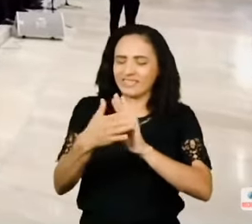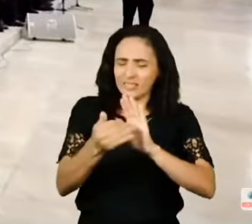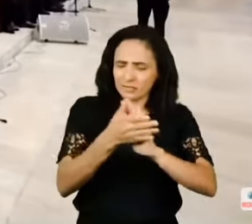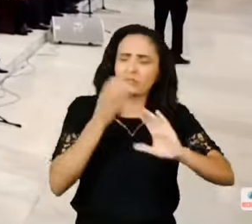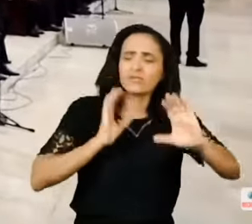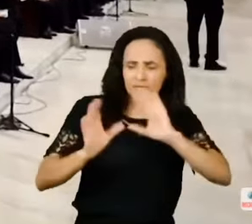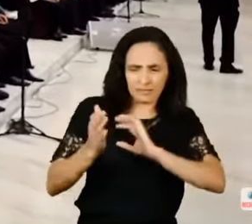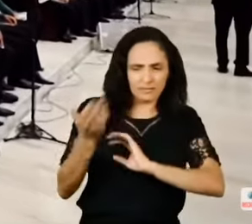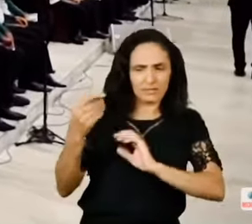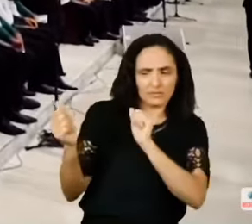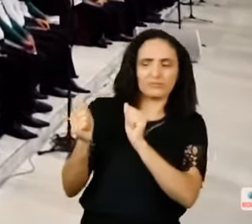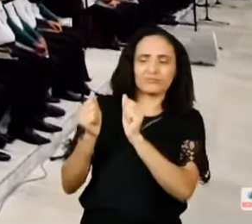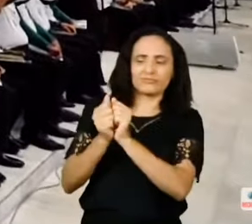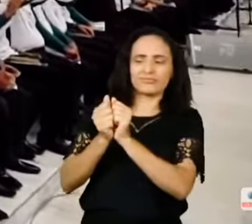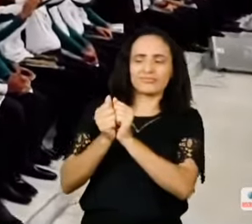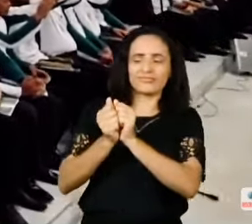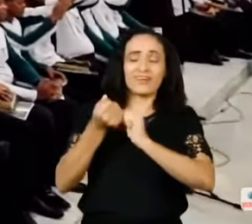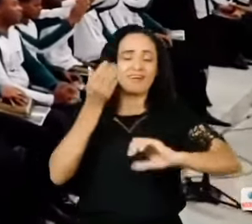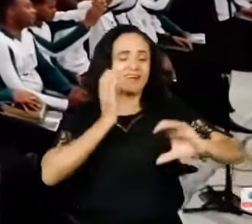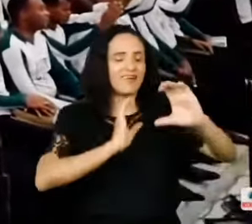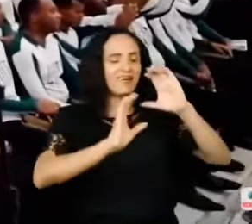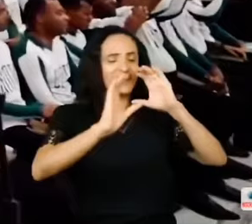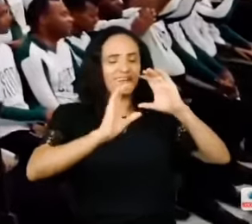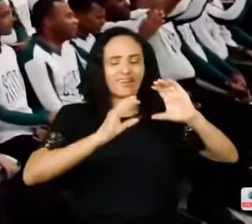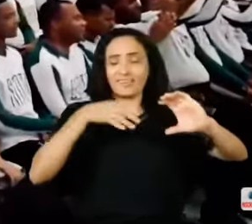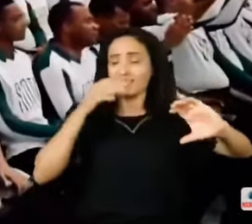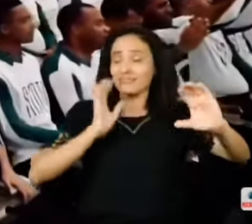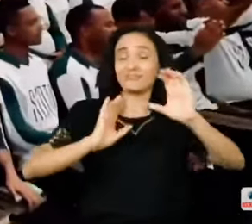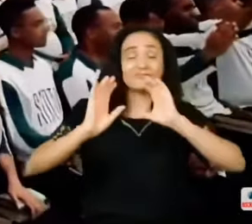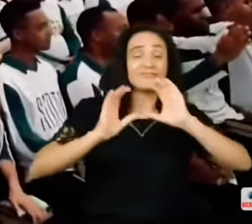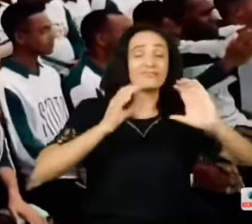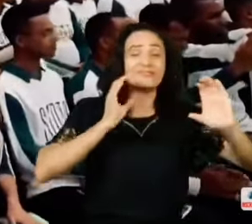Canta comigo. E cantar no coro